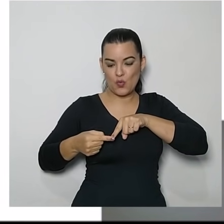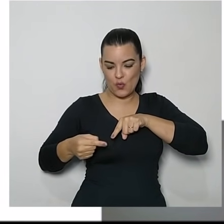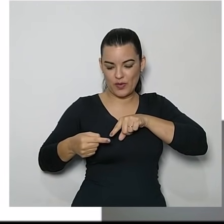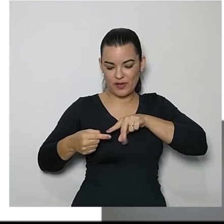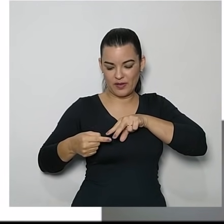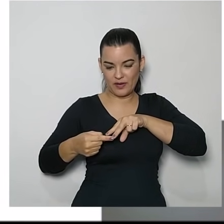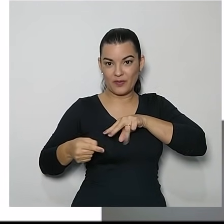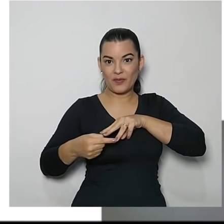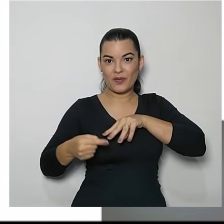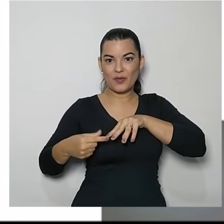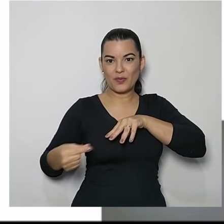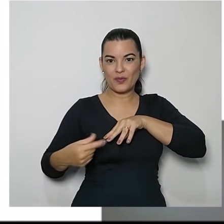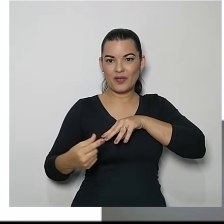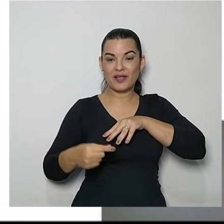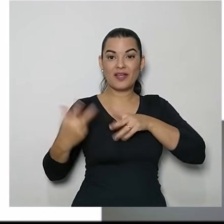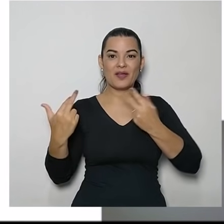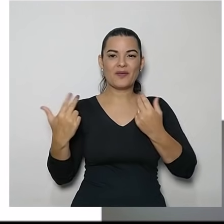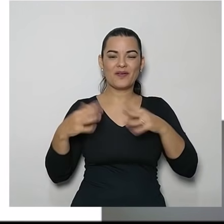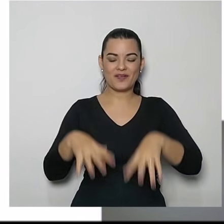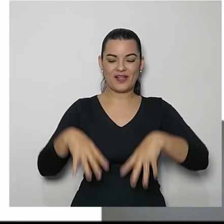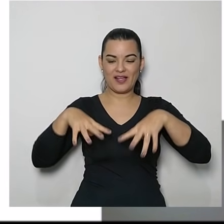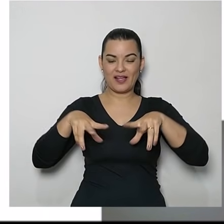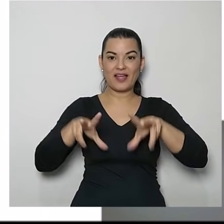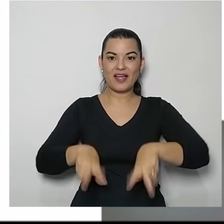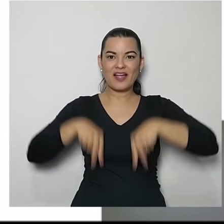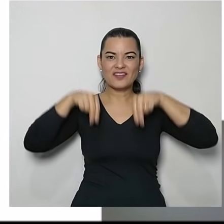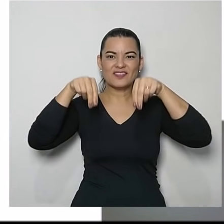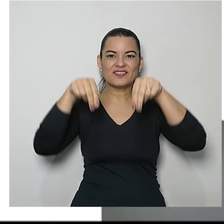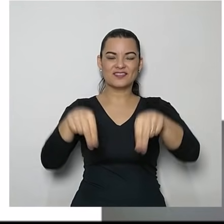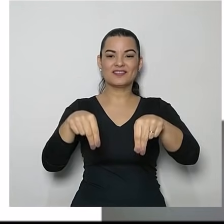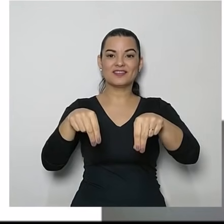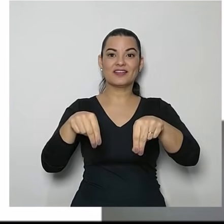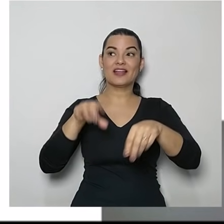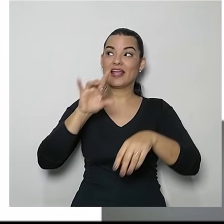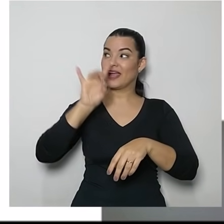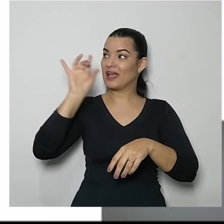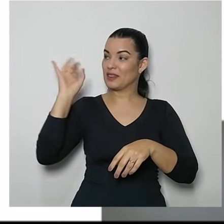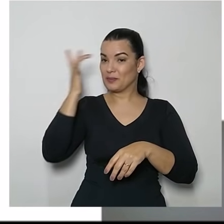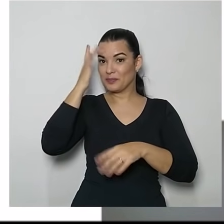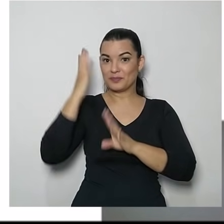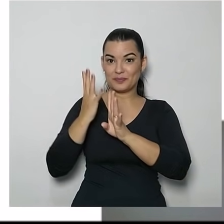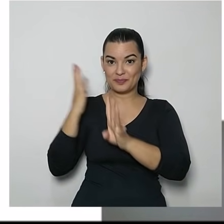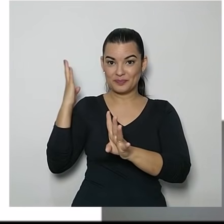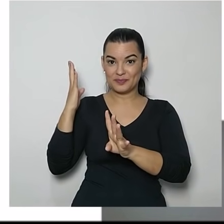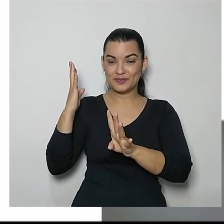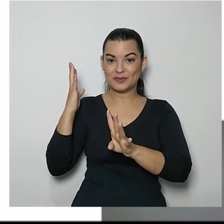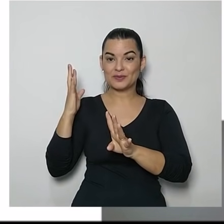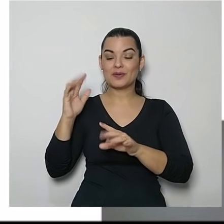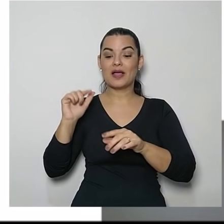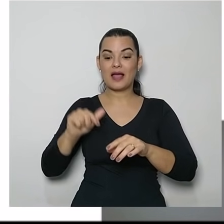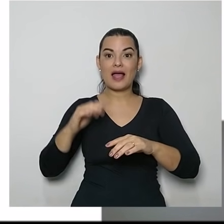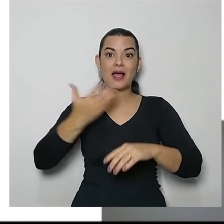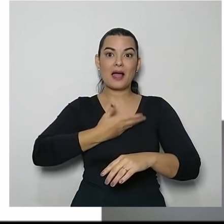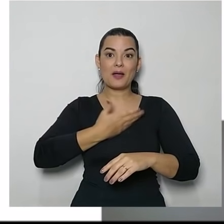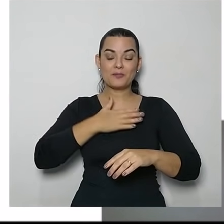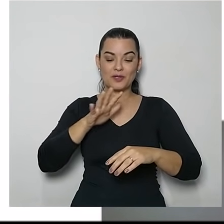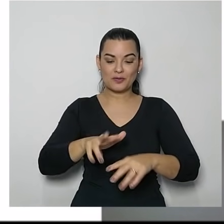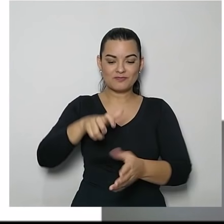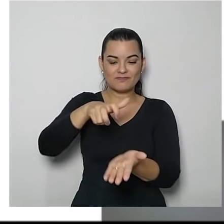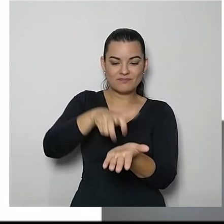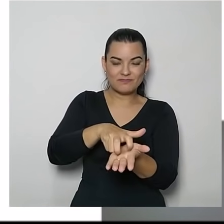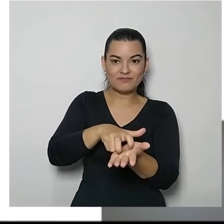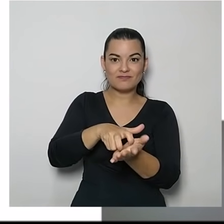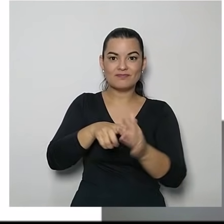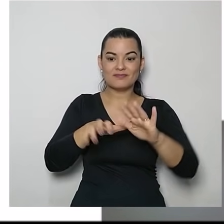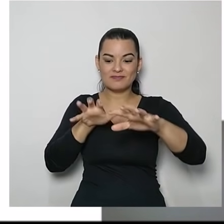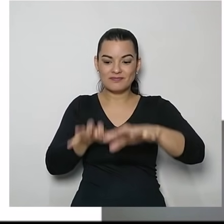Cada um irá apoiar as mãos nas costas da sela como se fossem unhas de gavião, como aparece aqui na